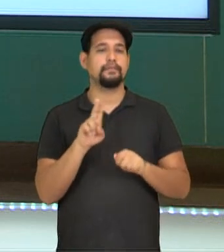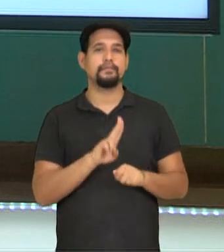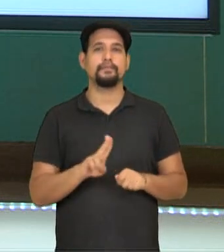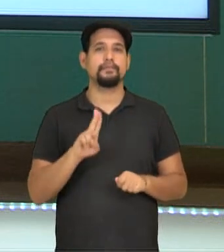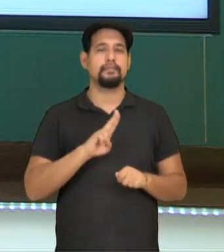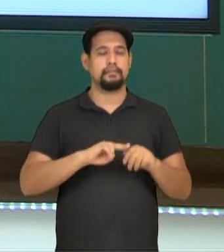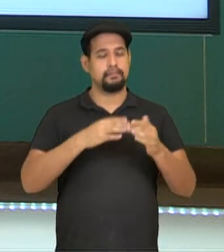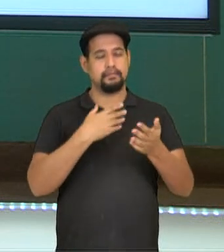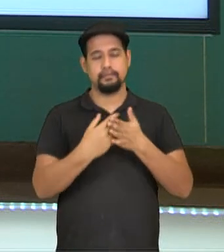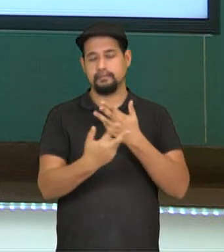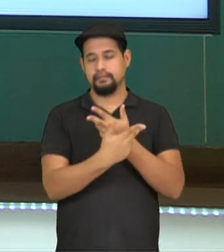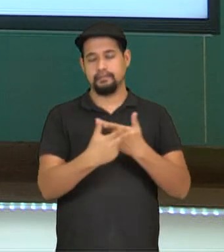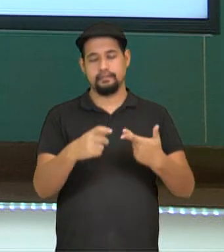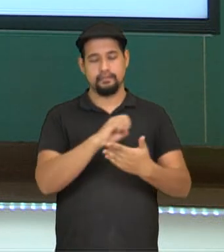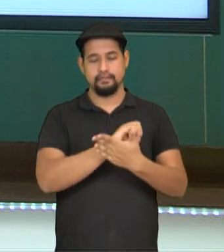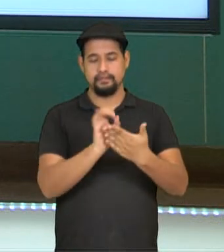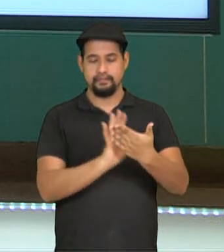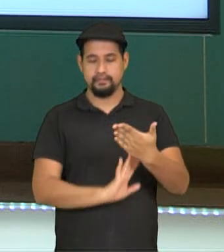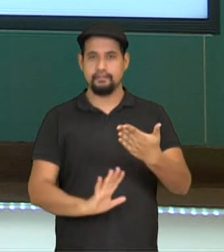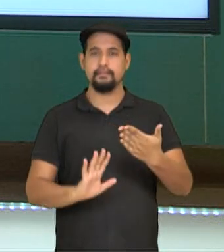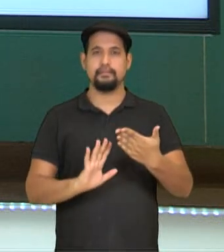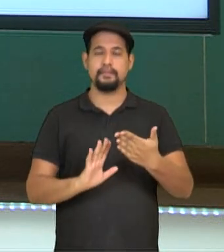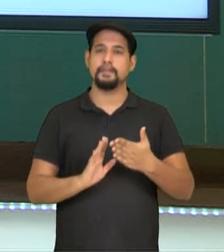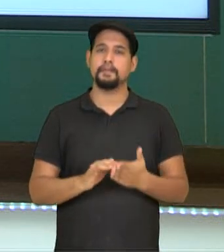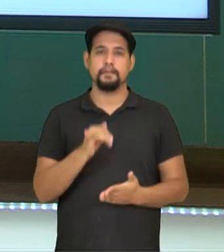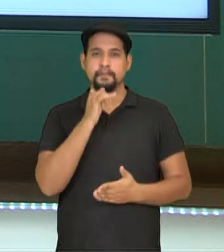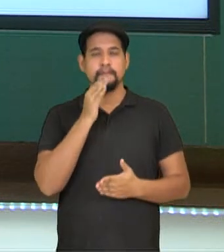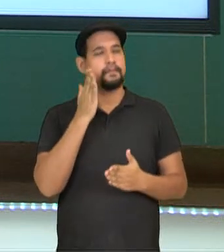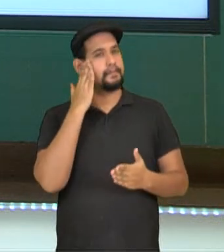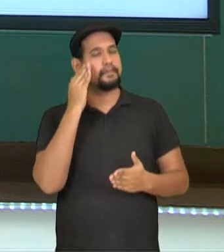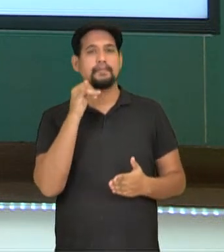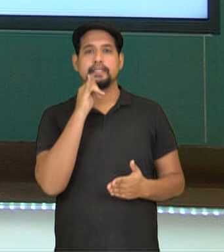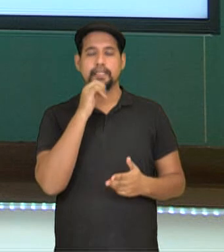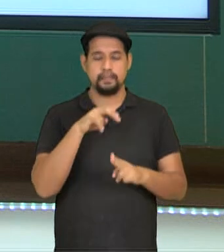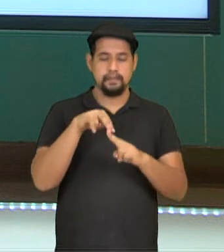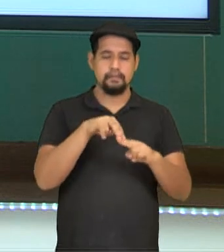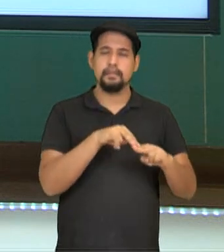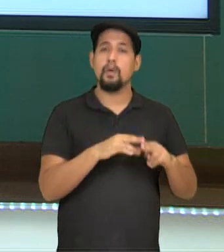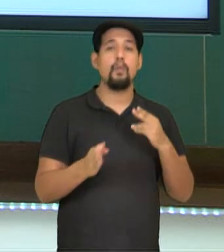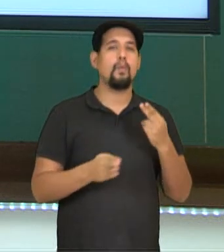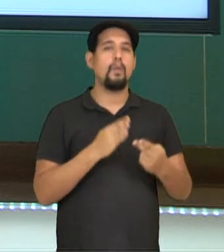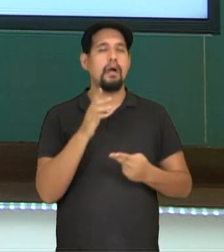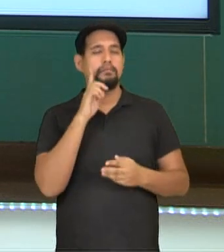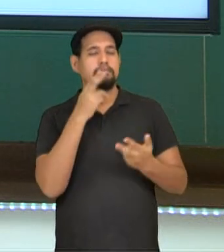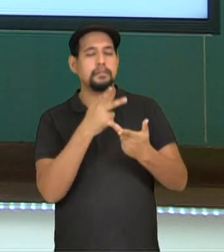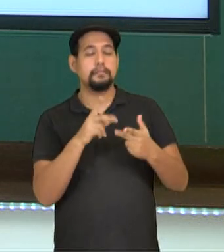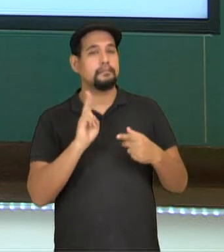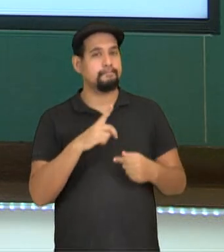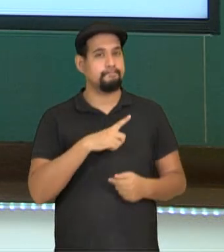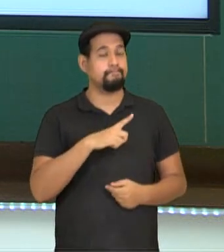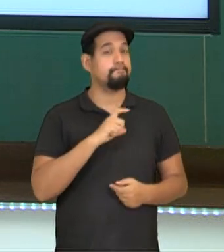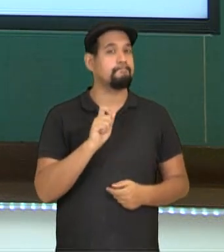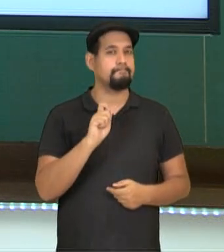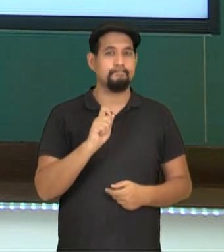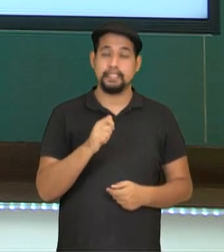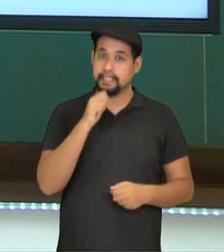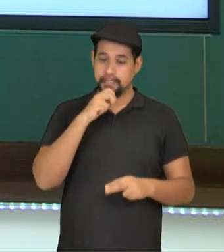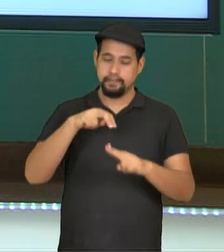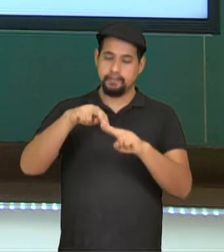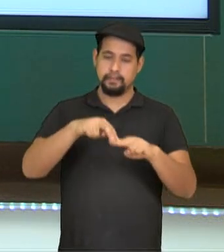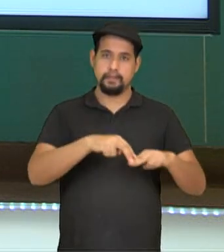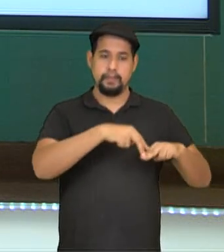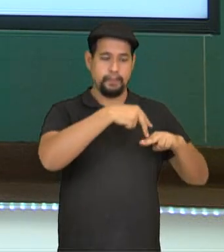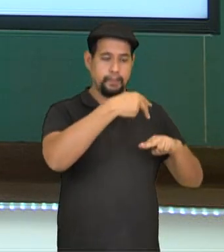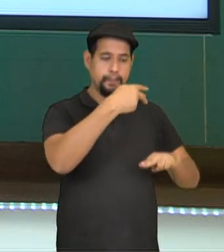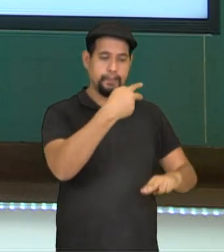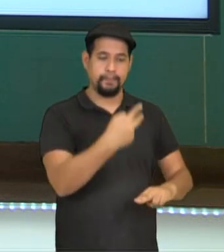fazer qualquer atividade física. Como a gente sabe, no skate, qual é o risco que sempre está presente? A queda, né?